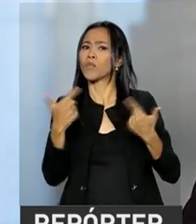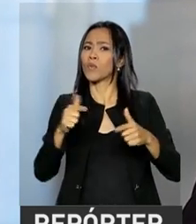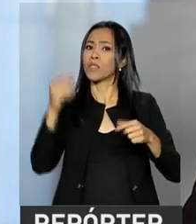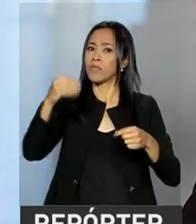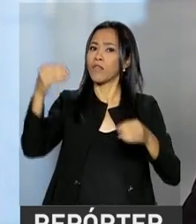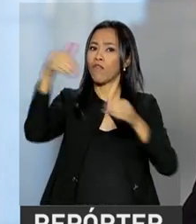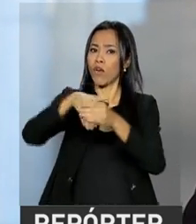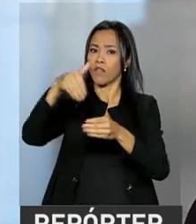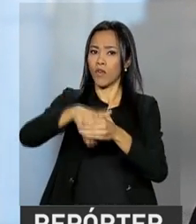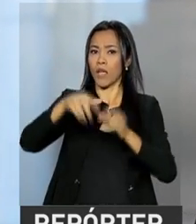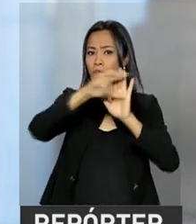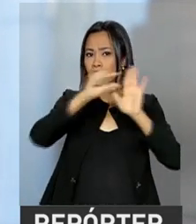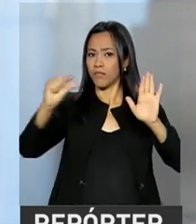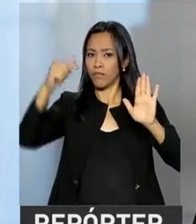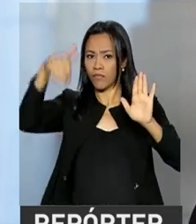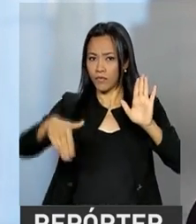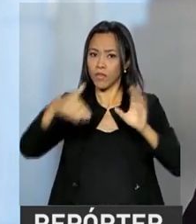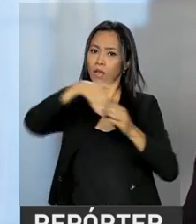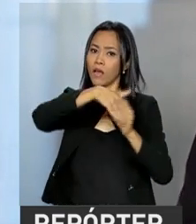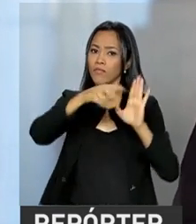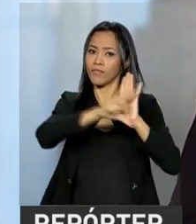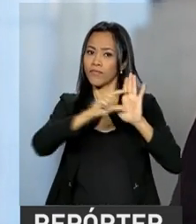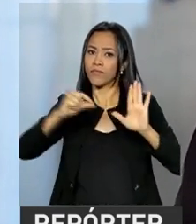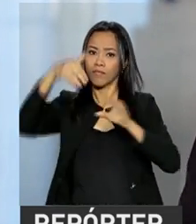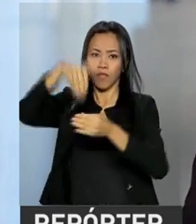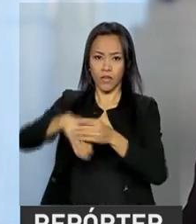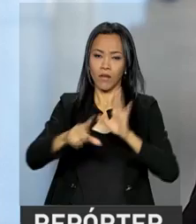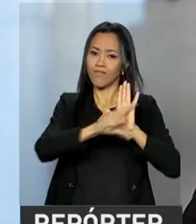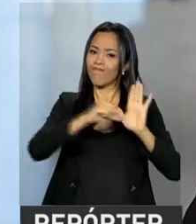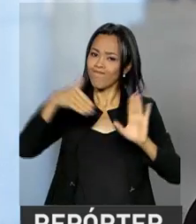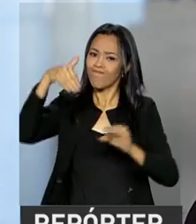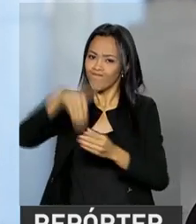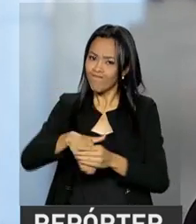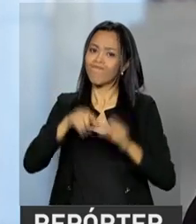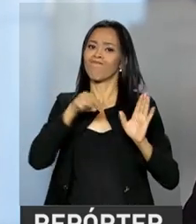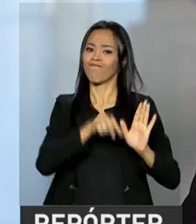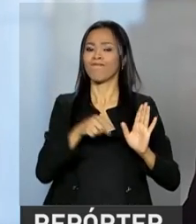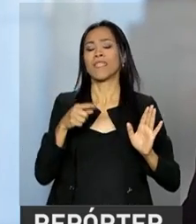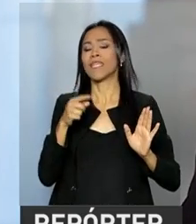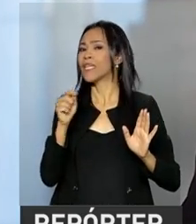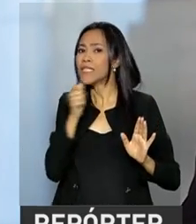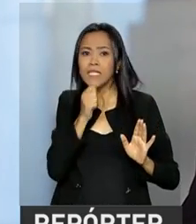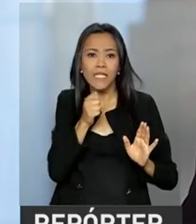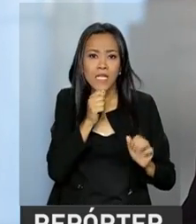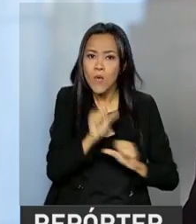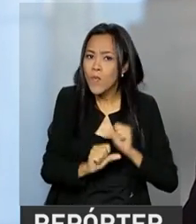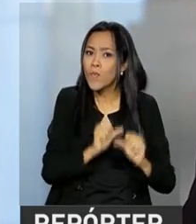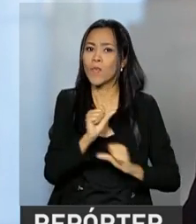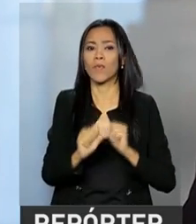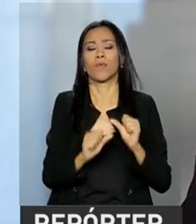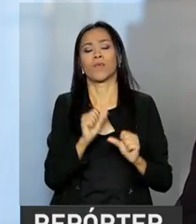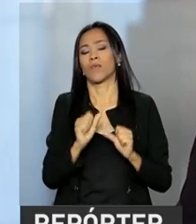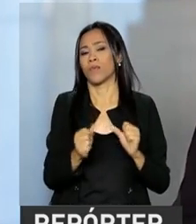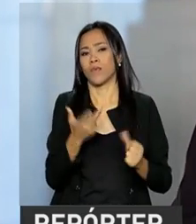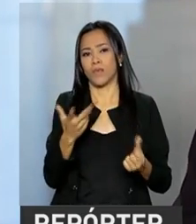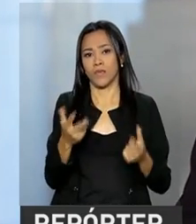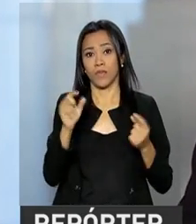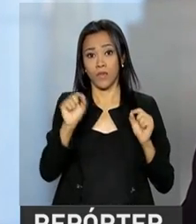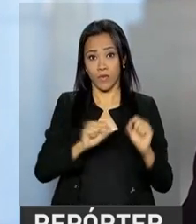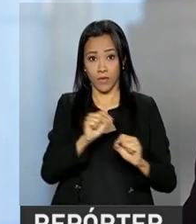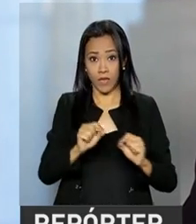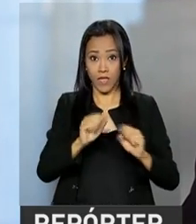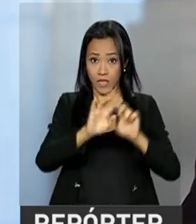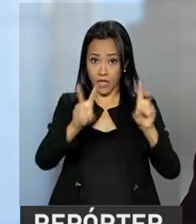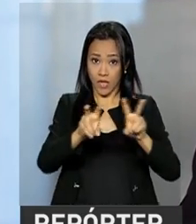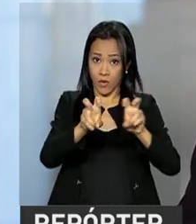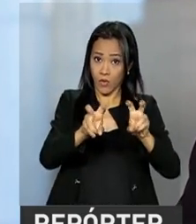na comissão especial que analisa o tema lá na Câmara dos Deputados para que eles não alterem a economia prevista com a reforma e a